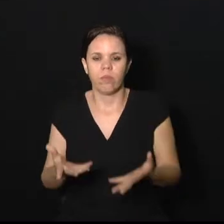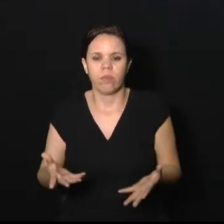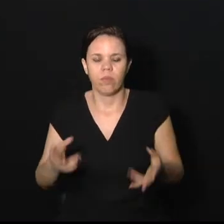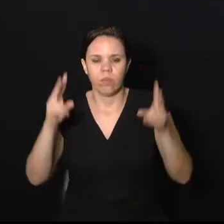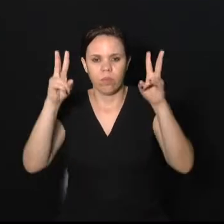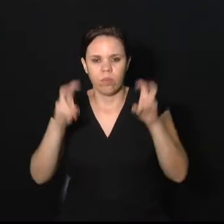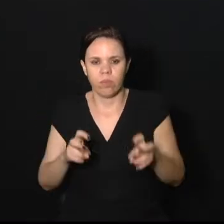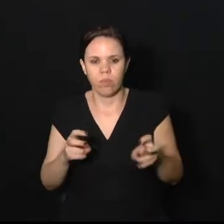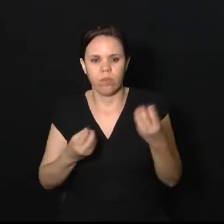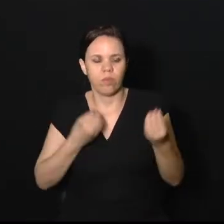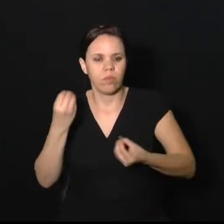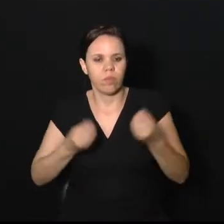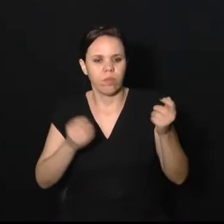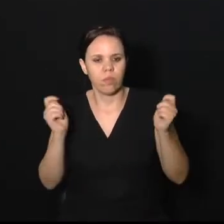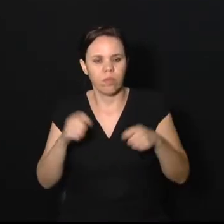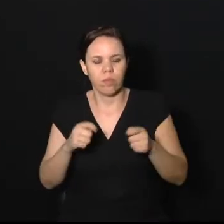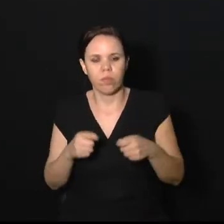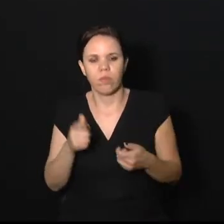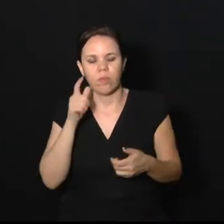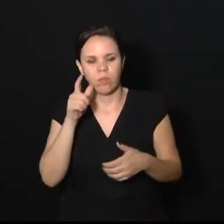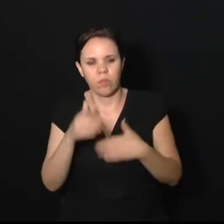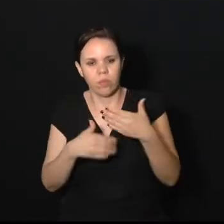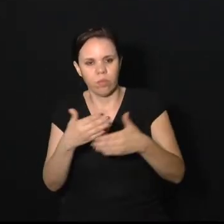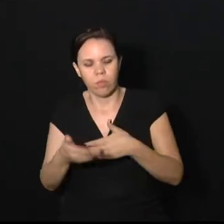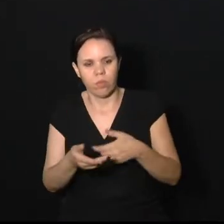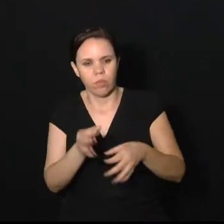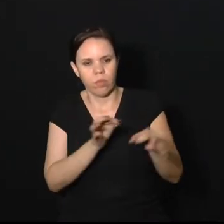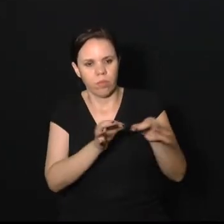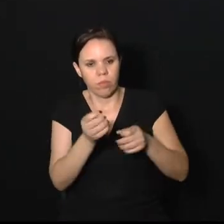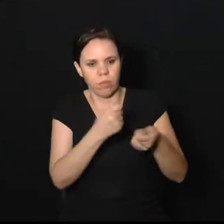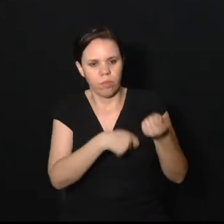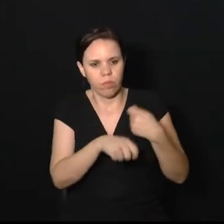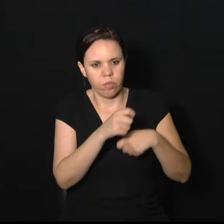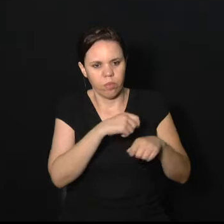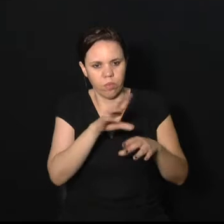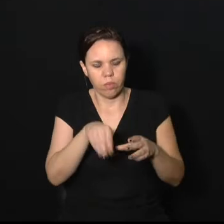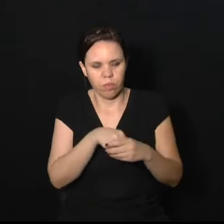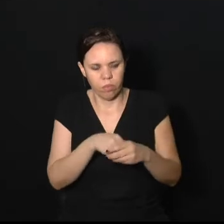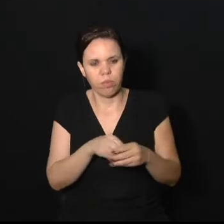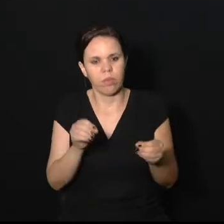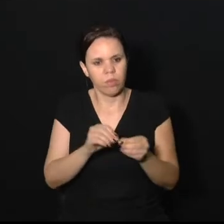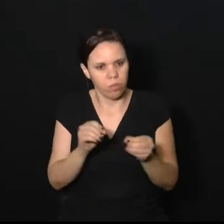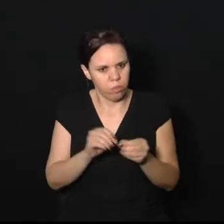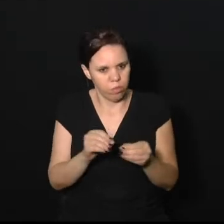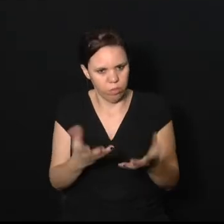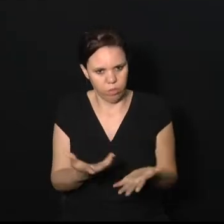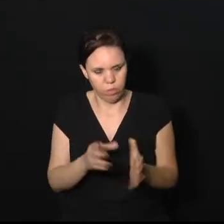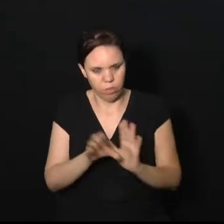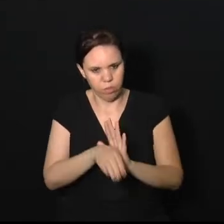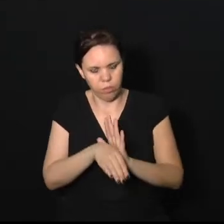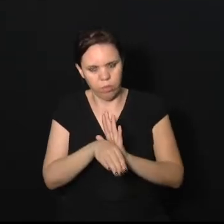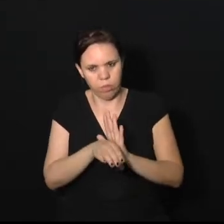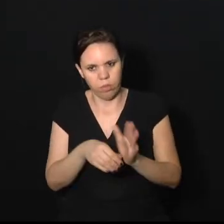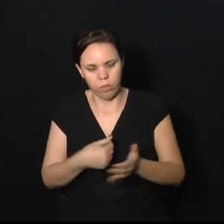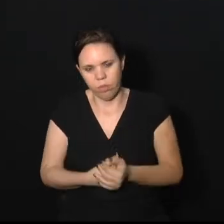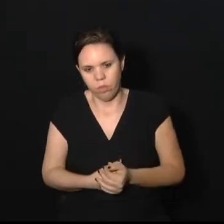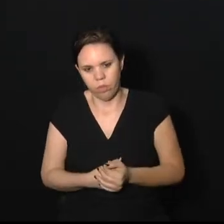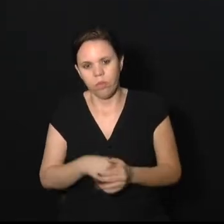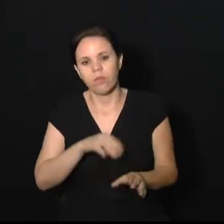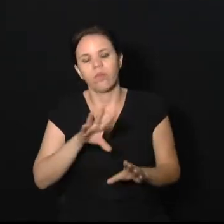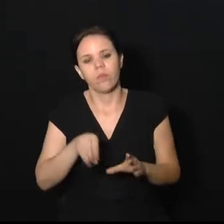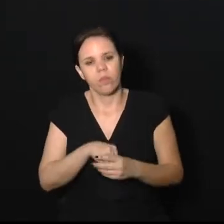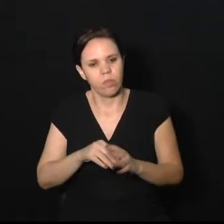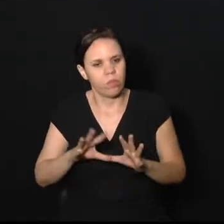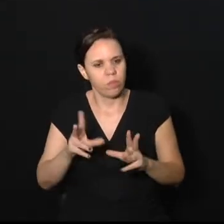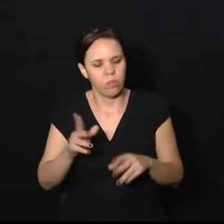a como que a gente pode gerenciar tudo isso de uma maneira bem integrada. Então, isso também faz parte, né, desse conceito de eu integrar todas